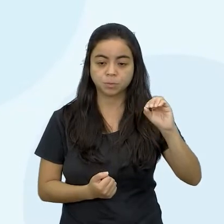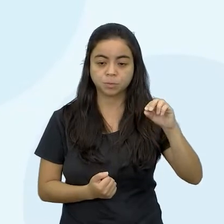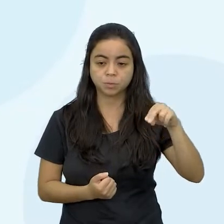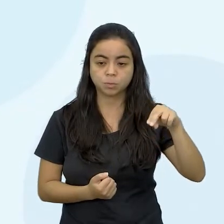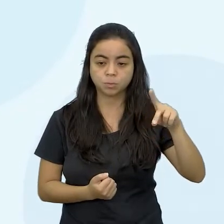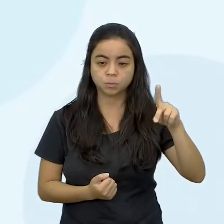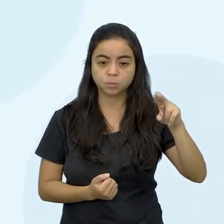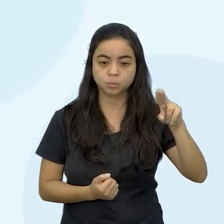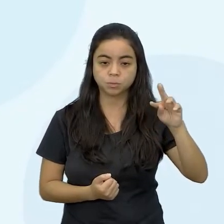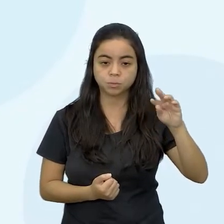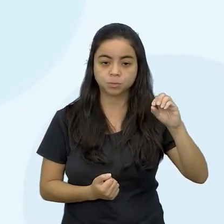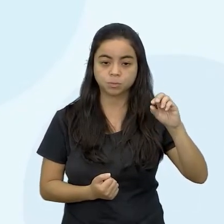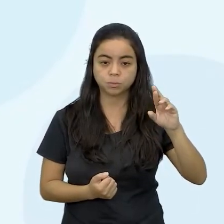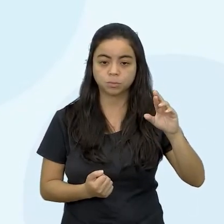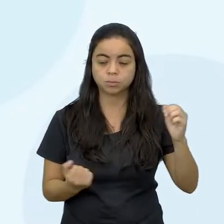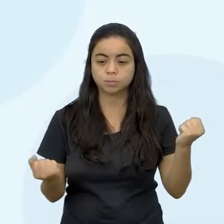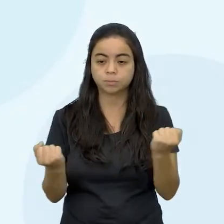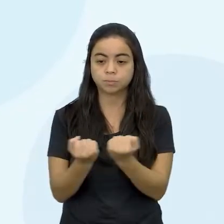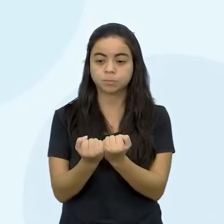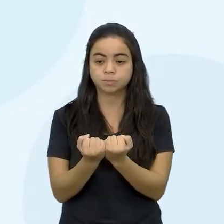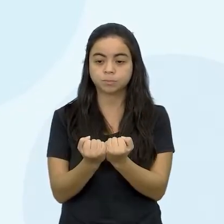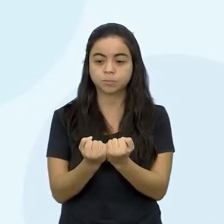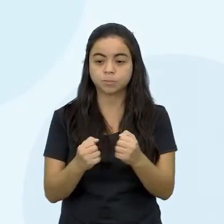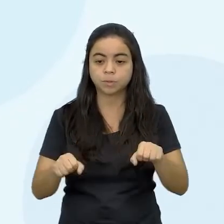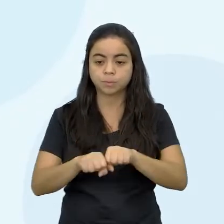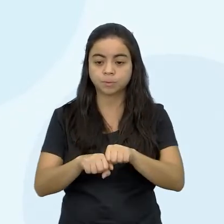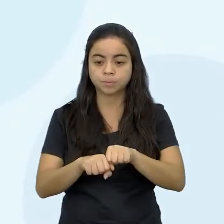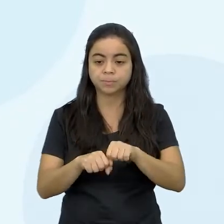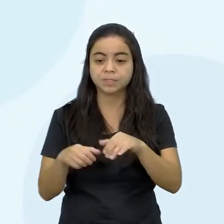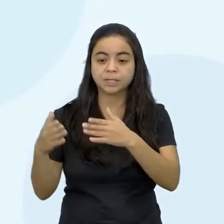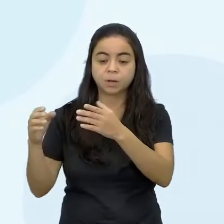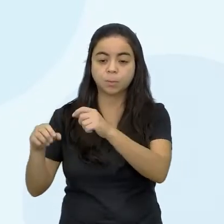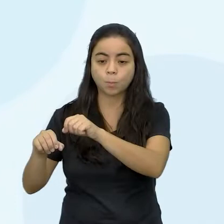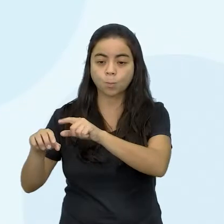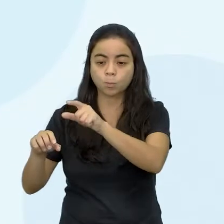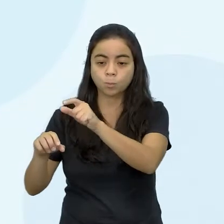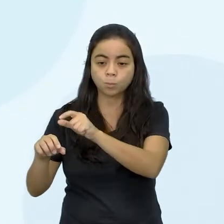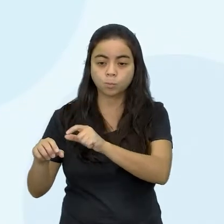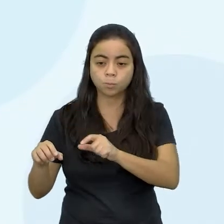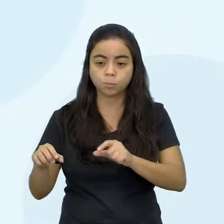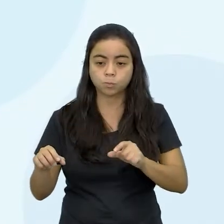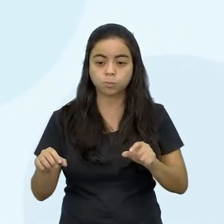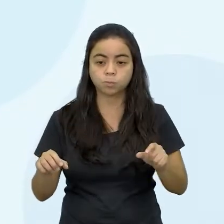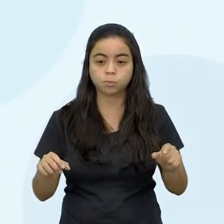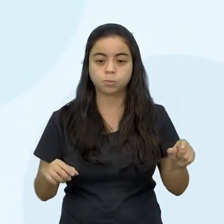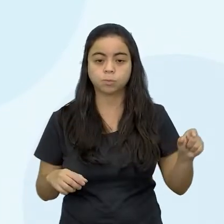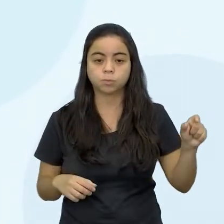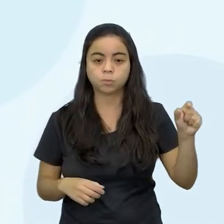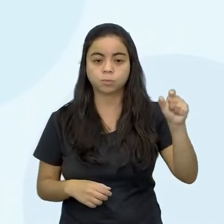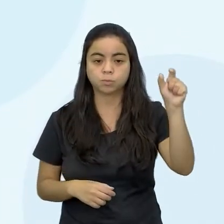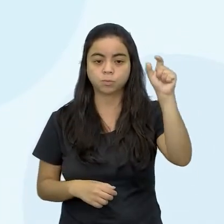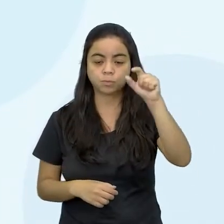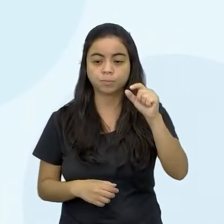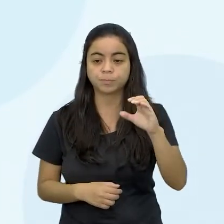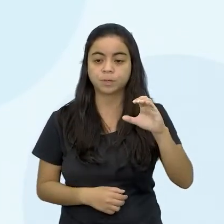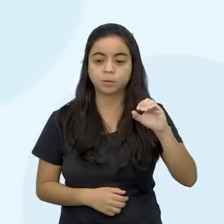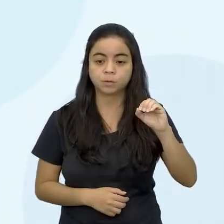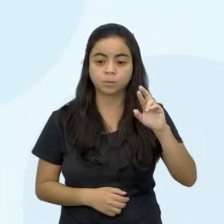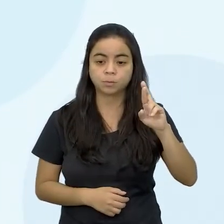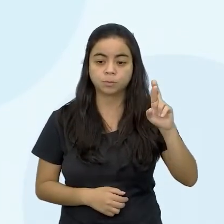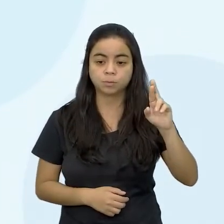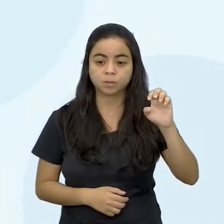corrente elétrica pelo fio condutor saber que ele vem aqui o que vem por aqui aqui vem a corrente elétrica